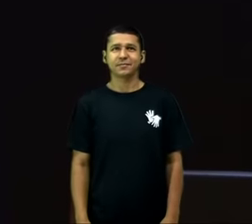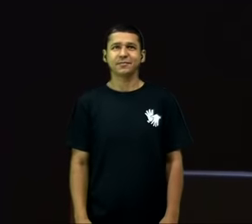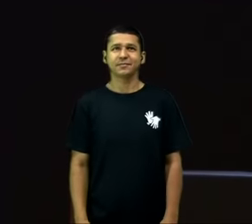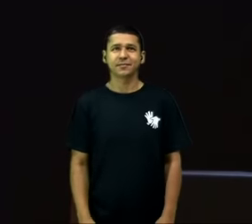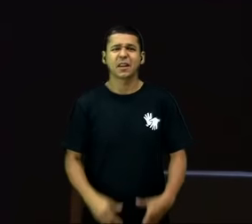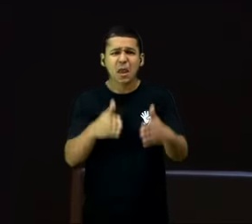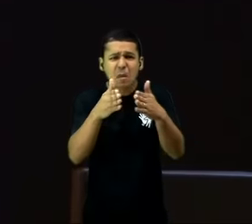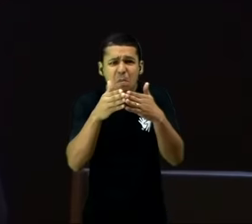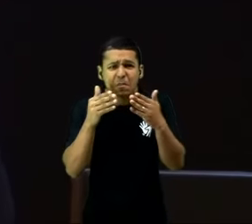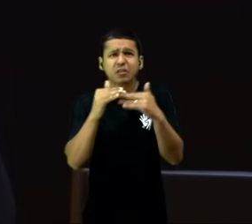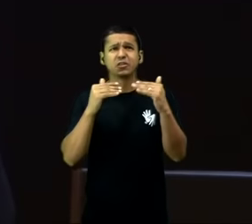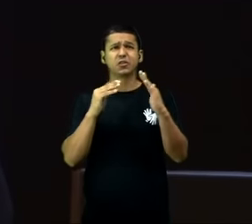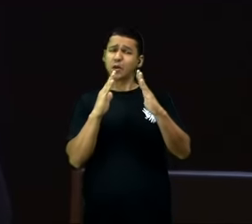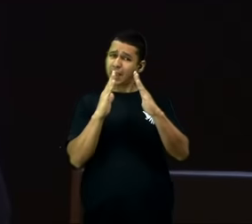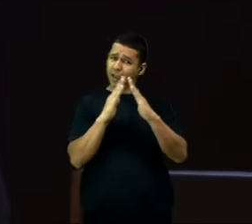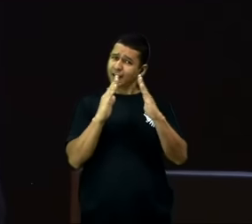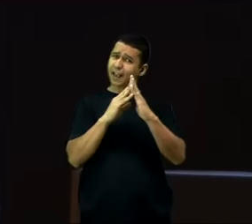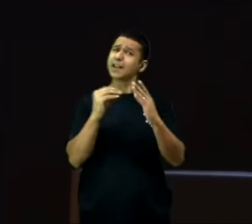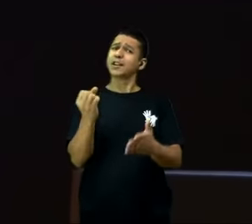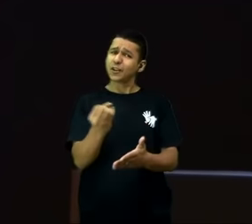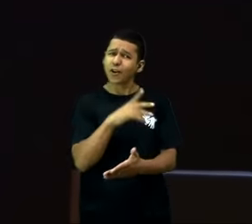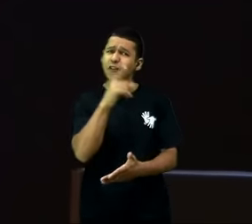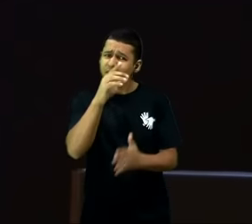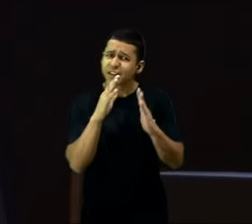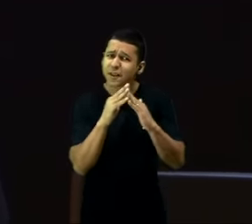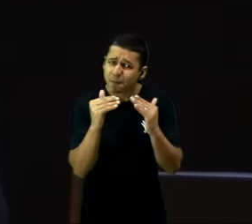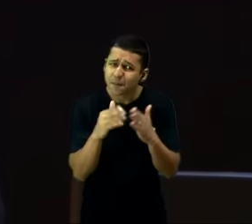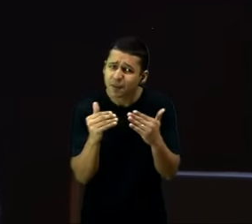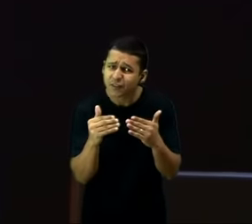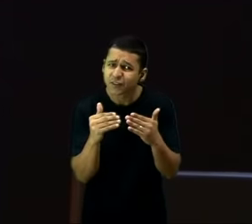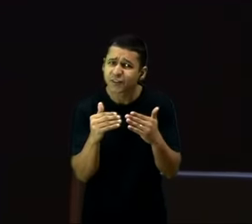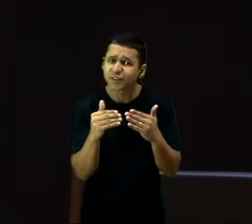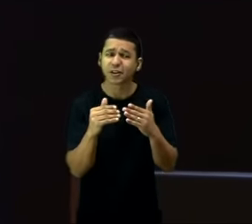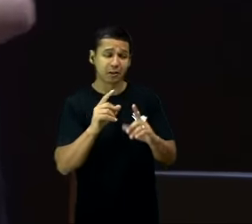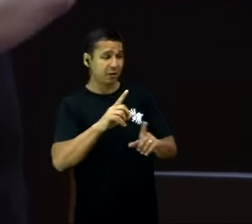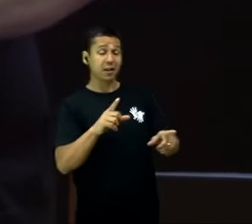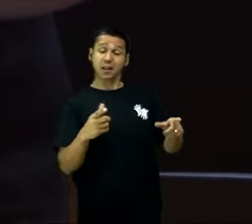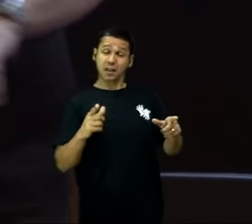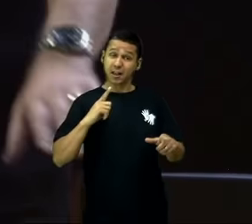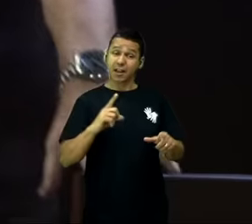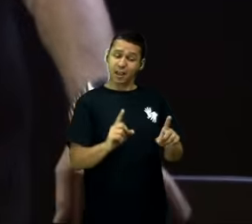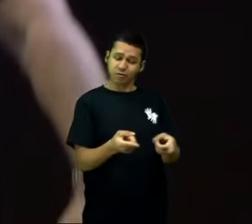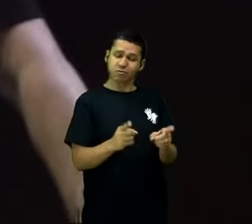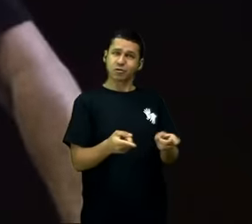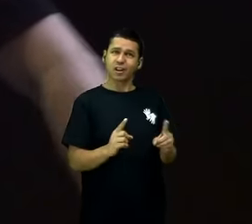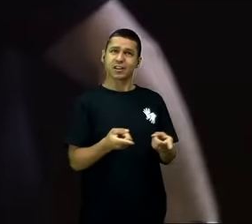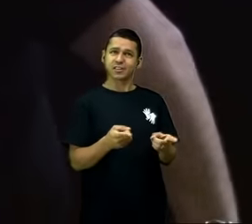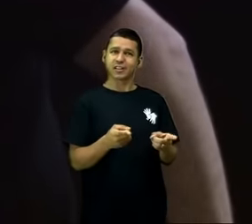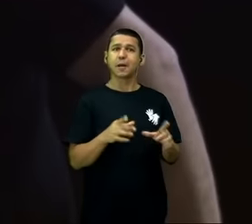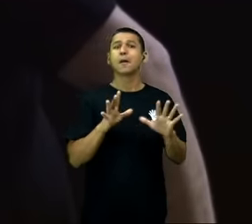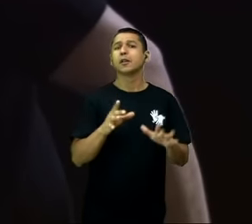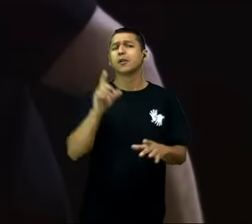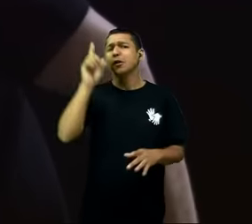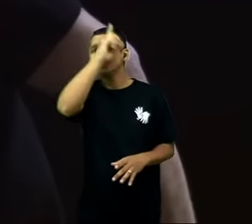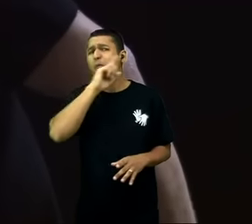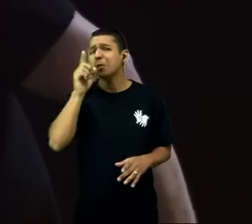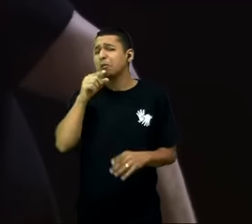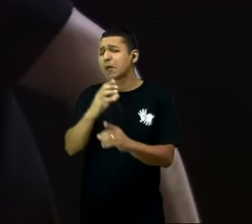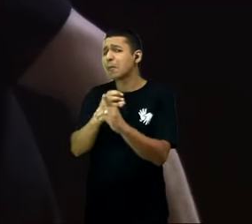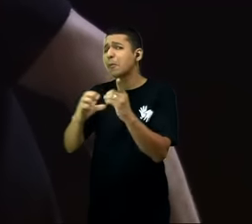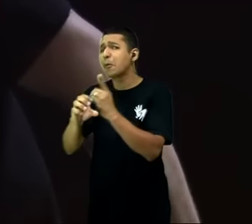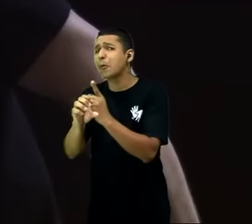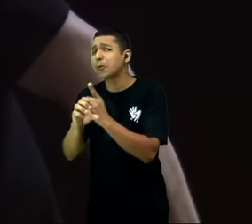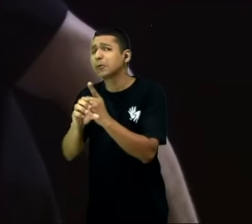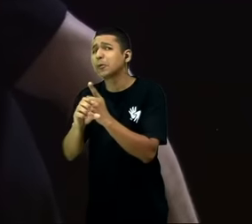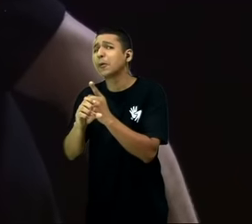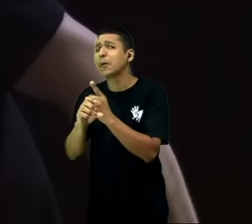Pediu a casa nova. Lembra a casa nova que você pediu? Então, tem churrasqueira. Ah, você não veio domingo para a igreja porque você está fazendo churrasco na churrasqueira da